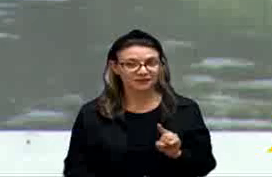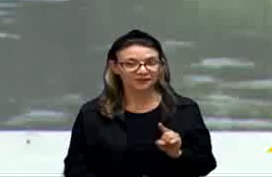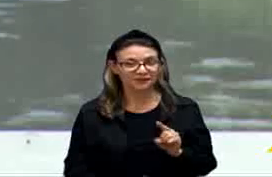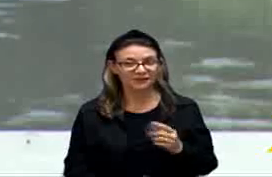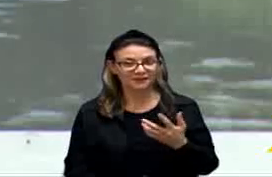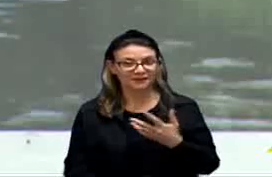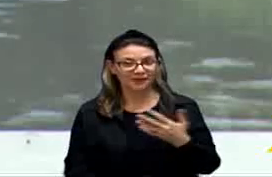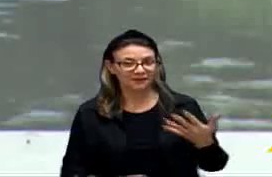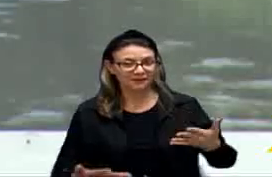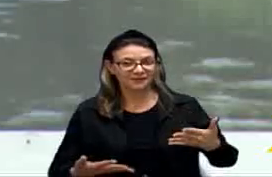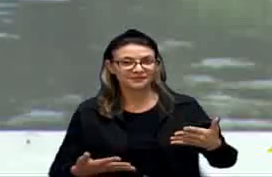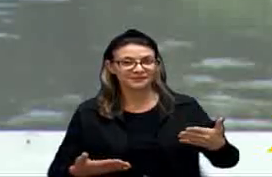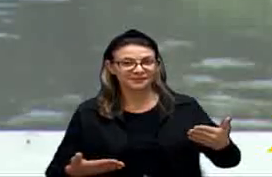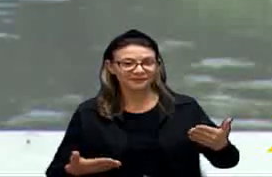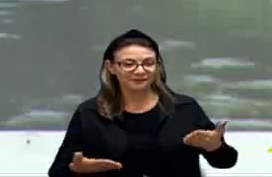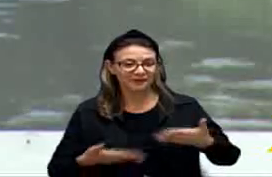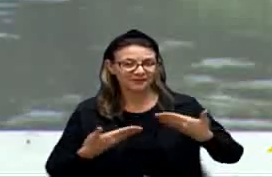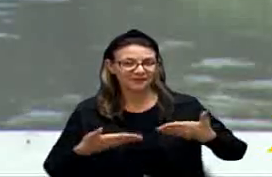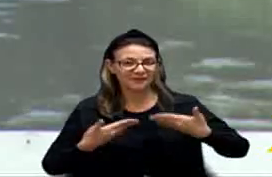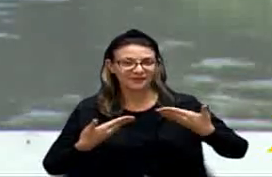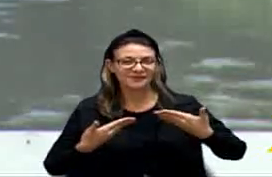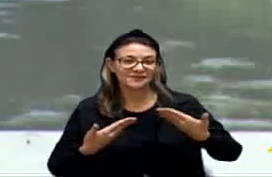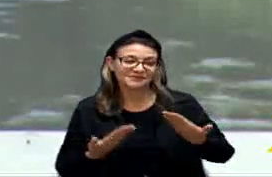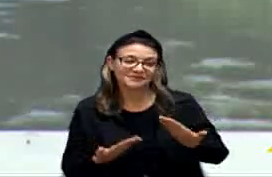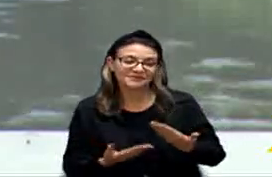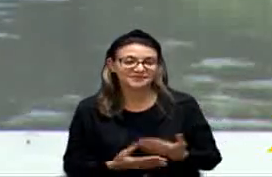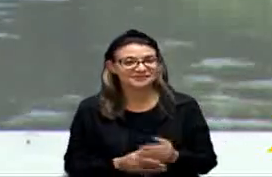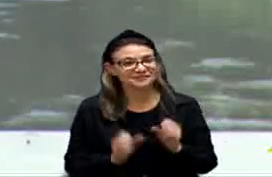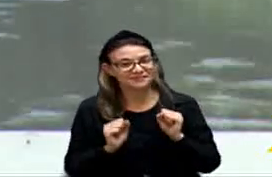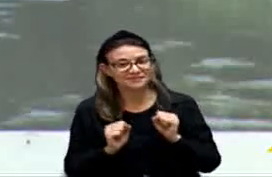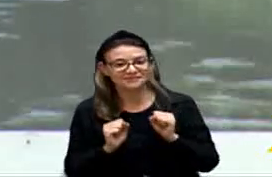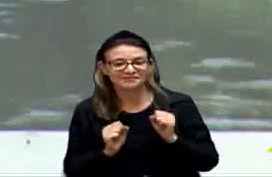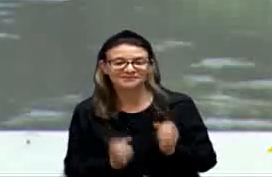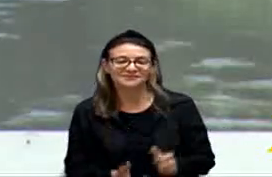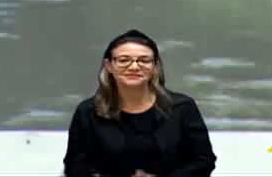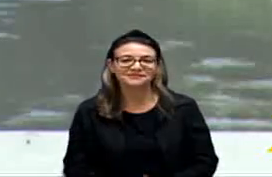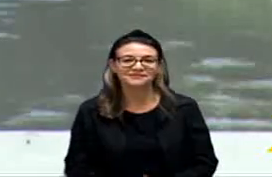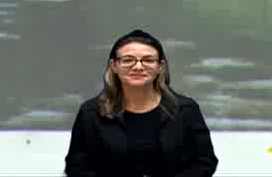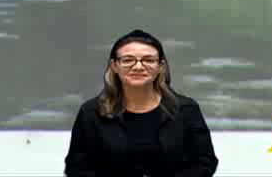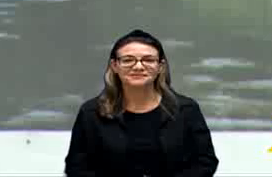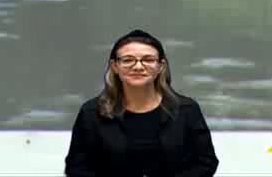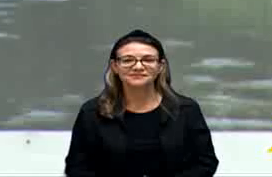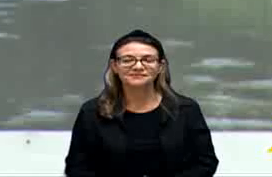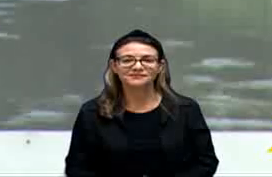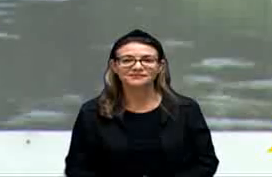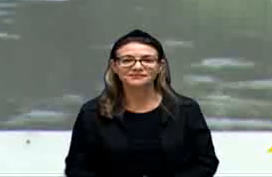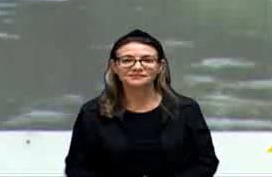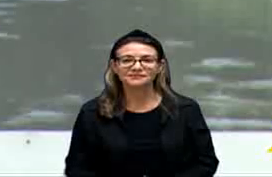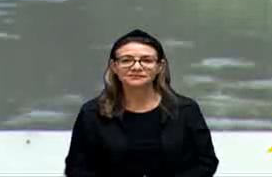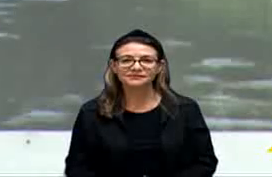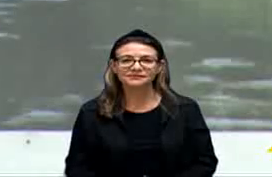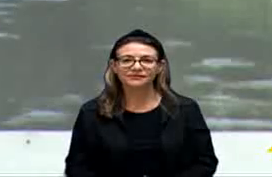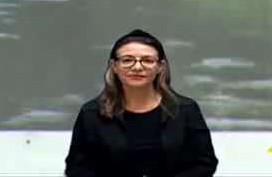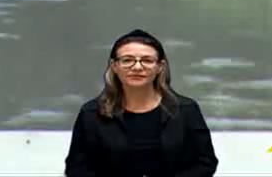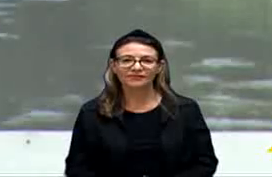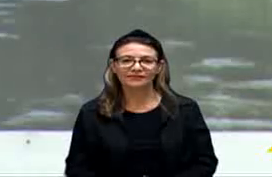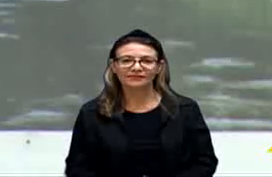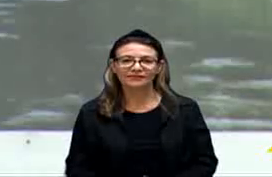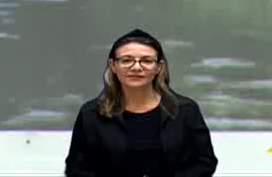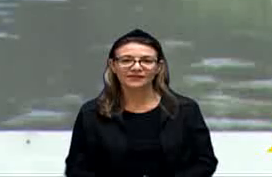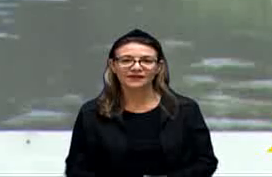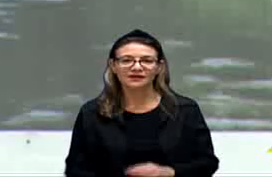estimular Aí talvez eu levante Aí eu converso com ele de Tom para Tom mas